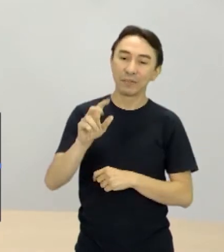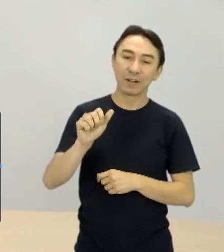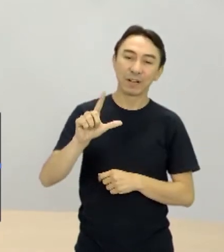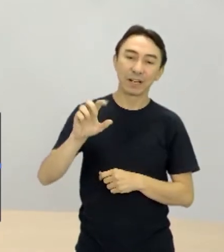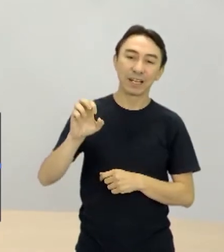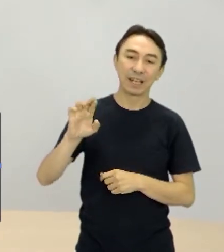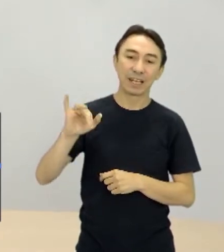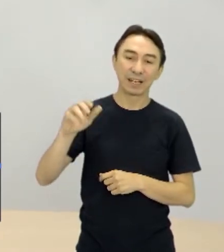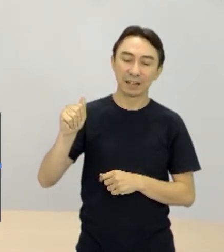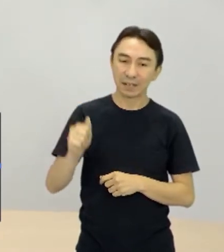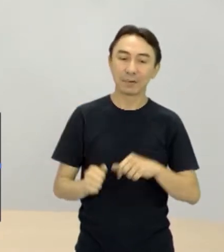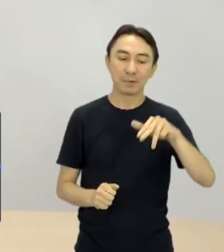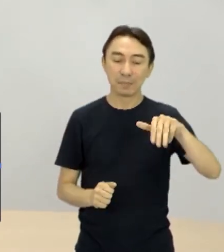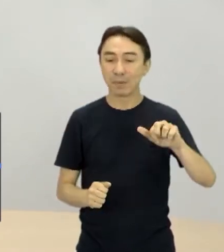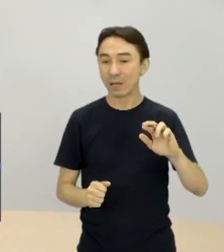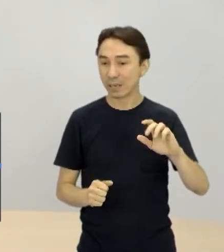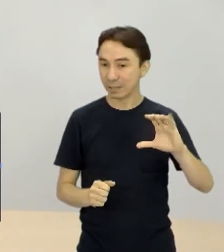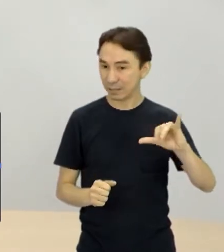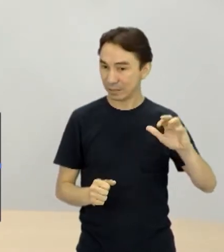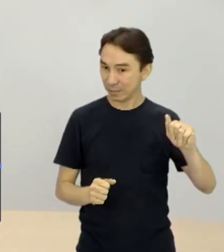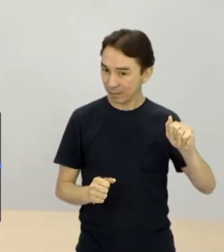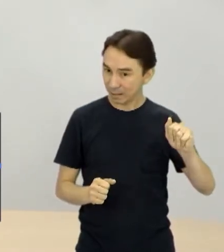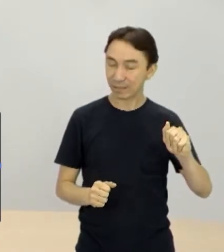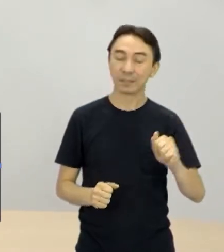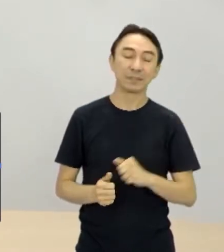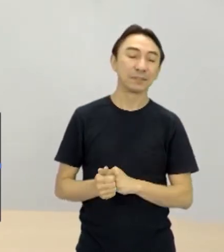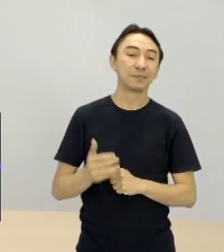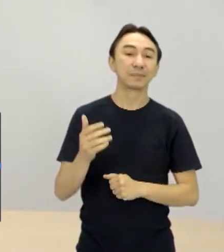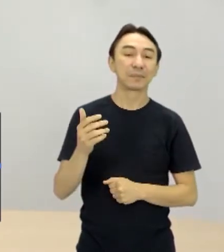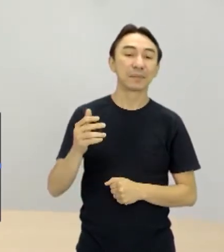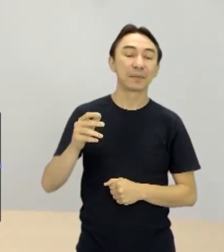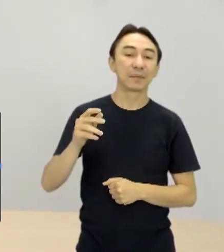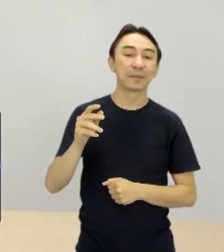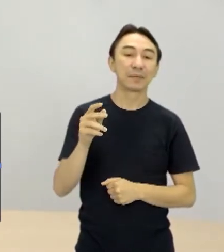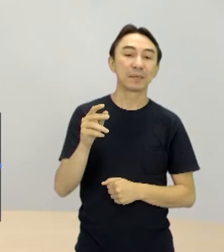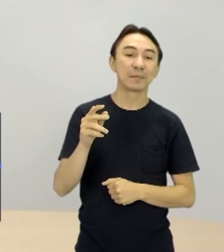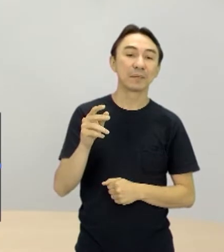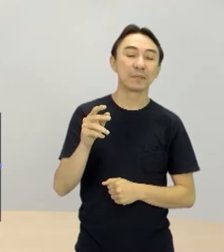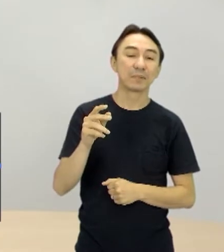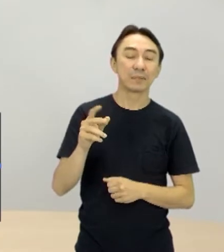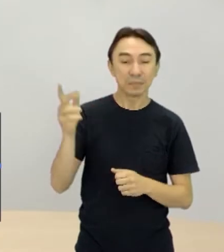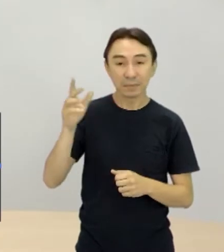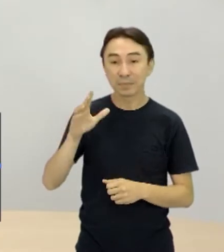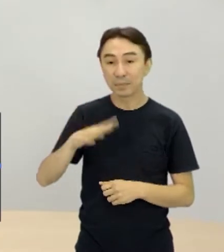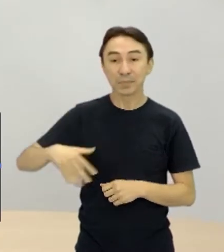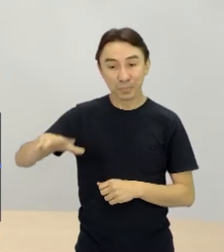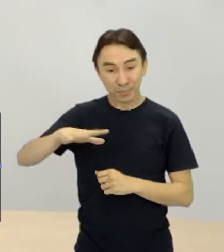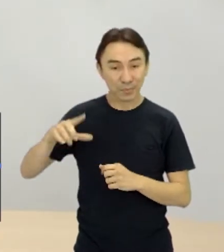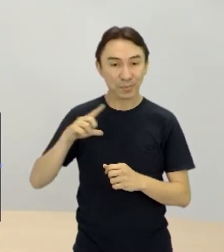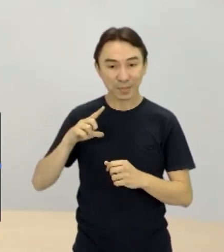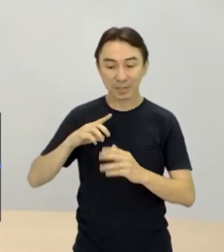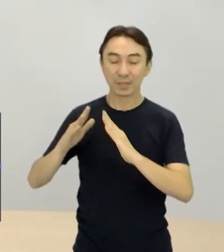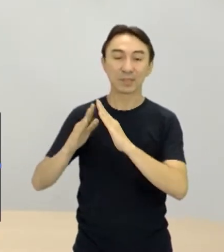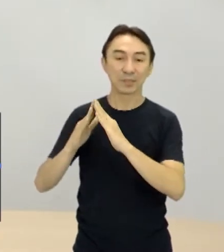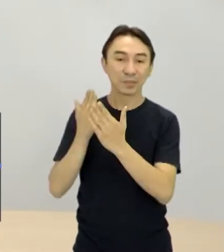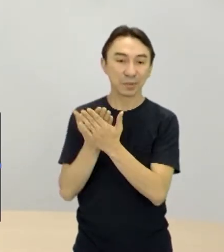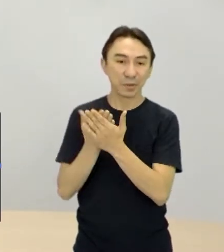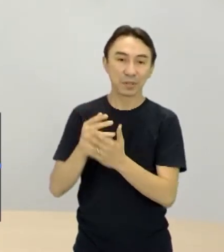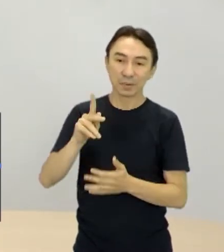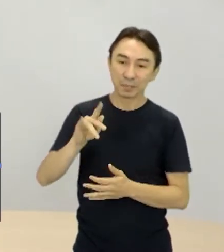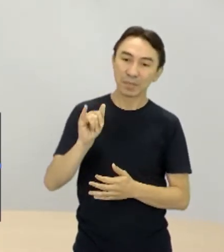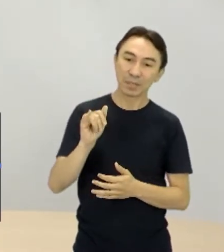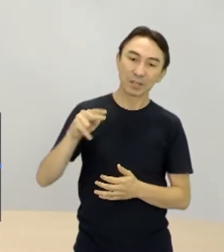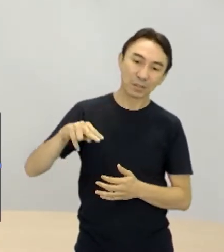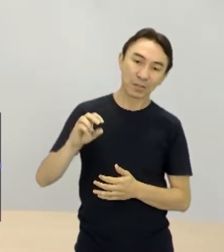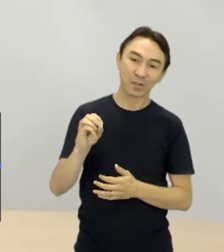negócio, a professora Márcia, da João Gonçalves Barbosa, o pessoal lá da Pinote, tá